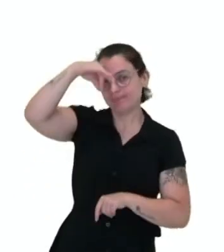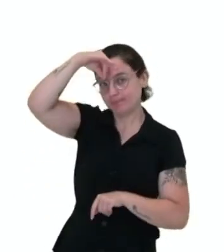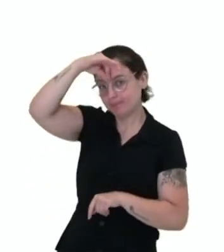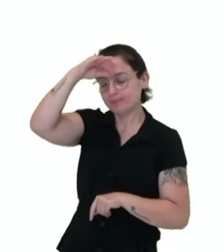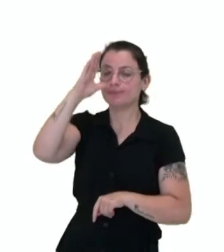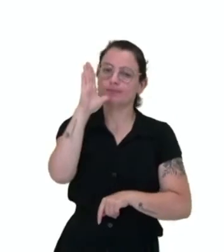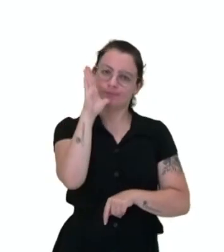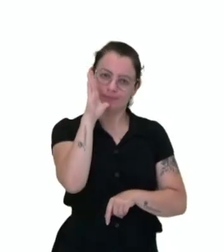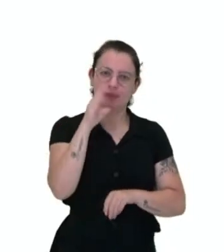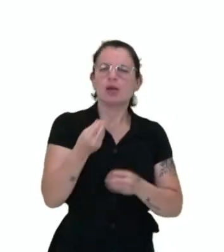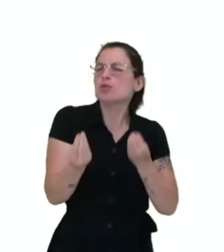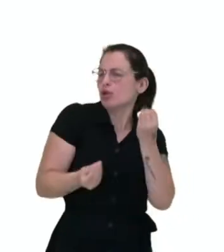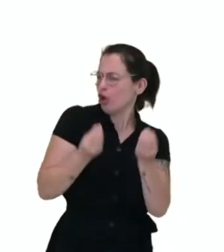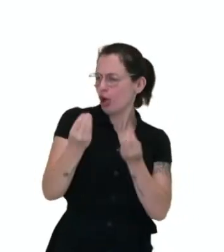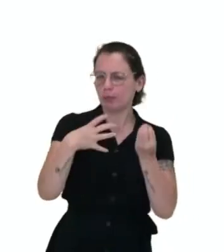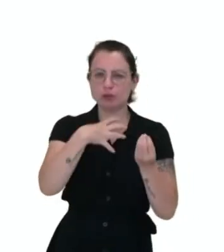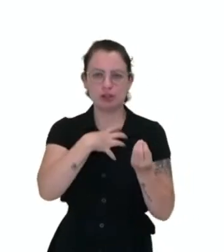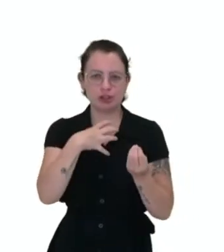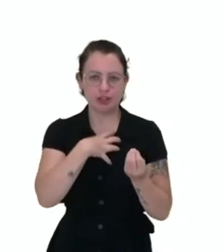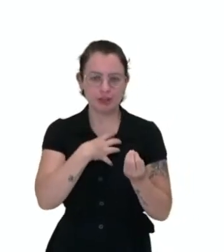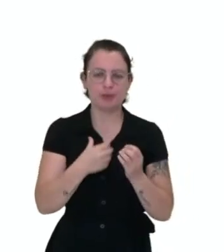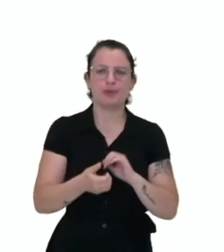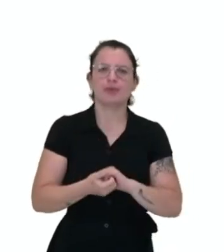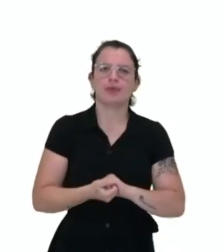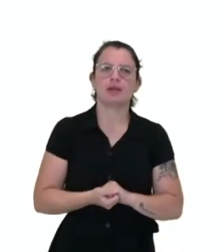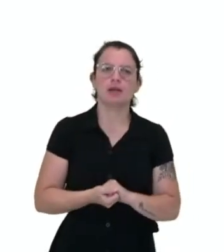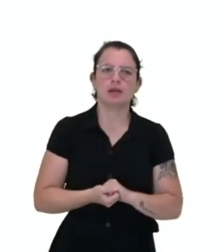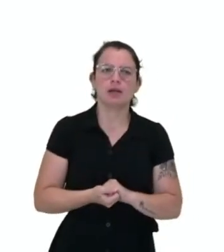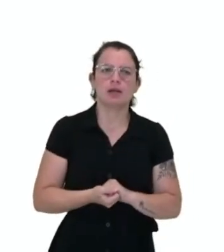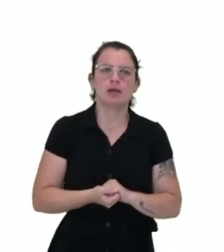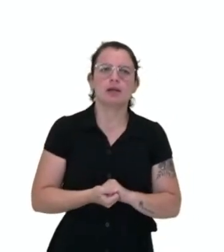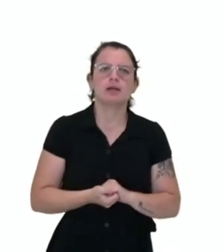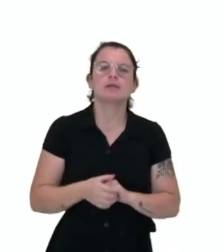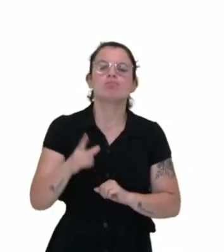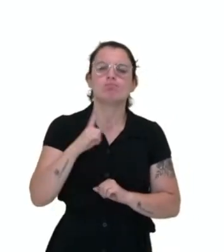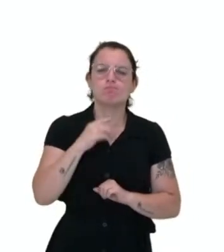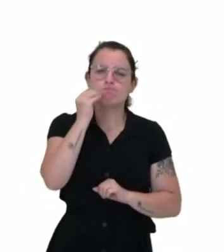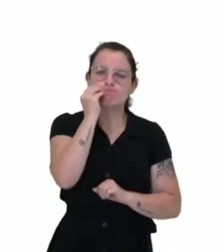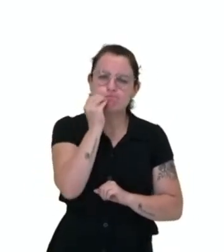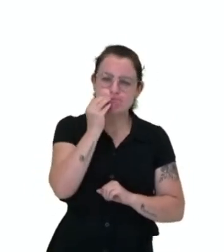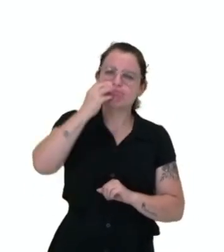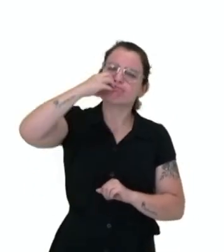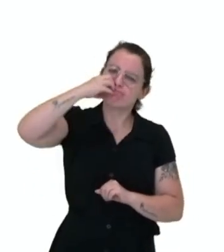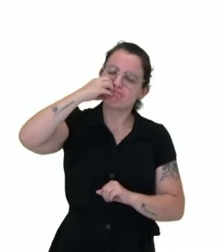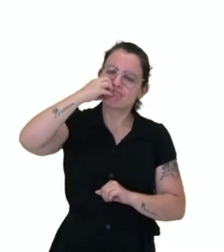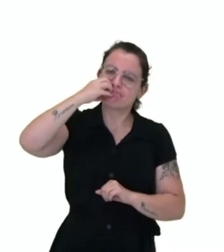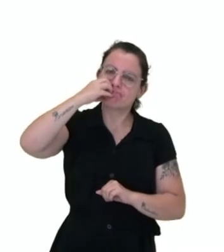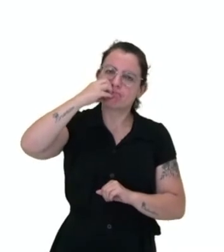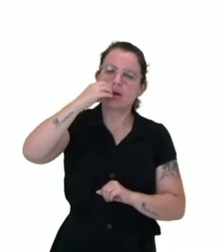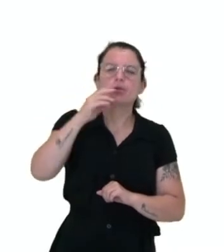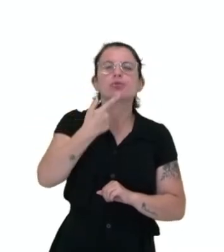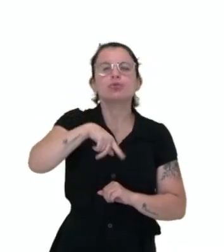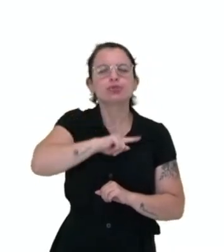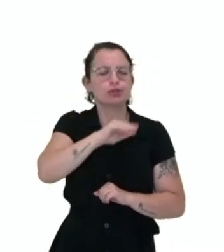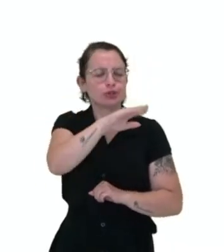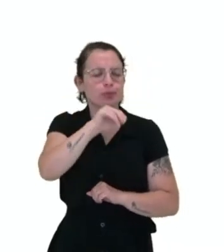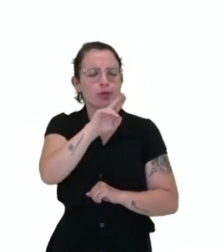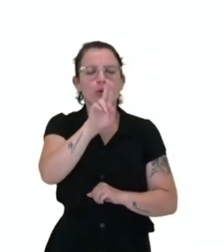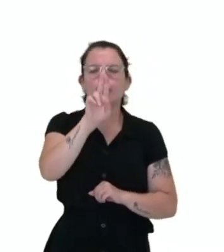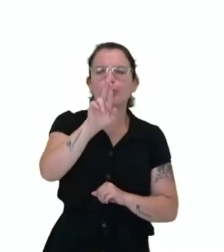Então, ocorre uma presença de bolhas ou úlceras com